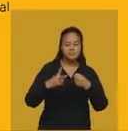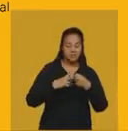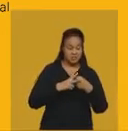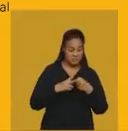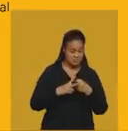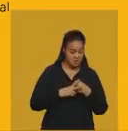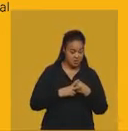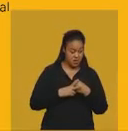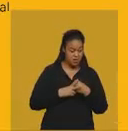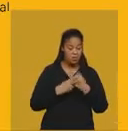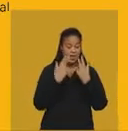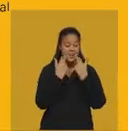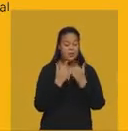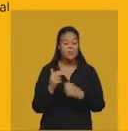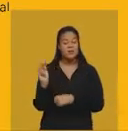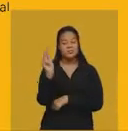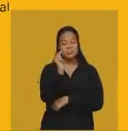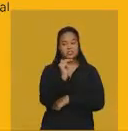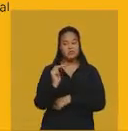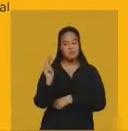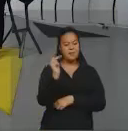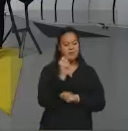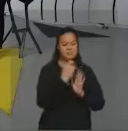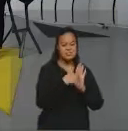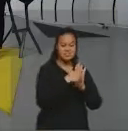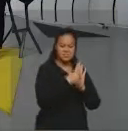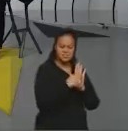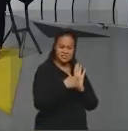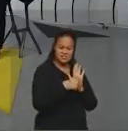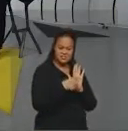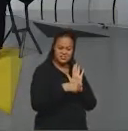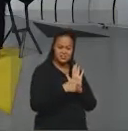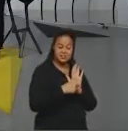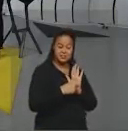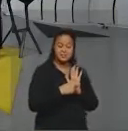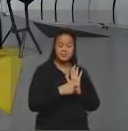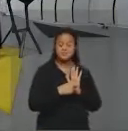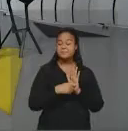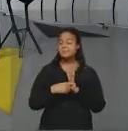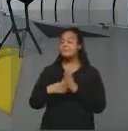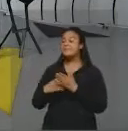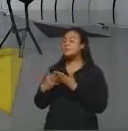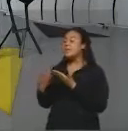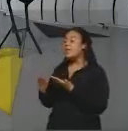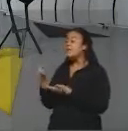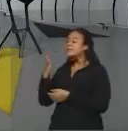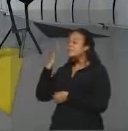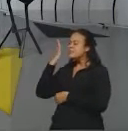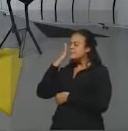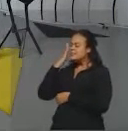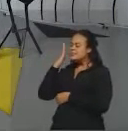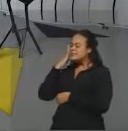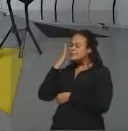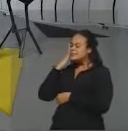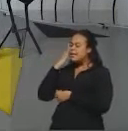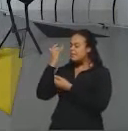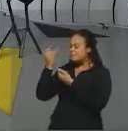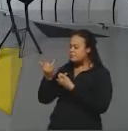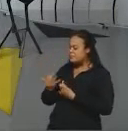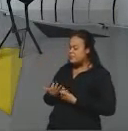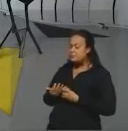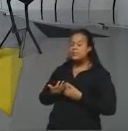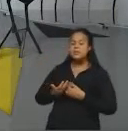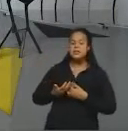não verbal. Gabriela, você sabe me falar o nome de quando a gente tem um texto, uma linguagem verbal